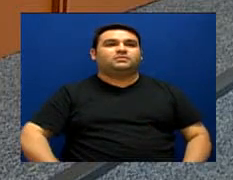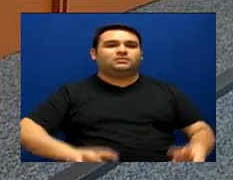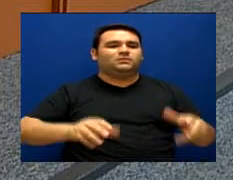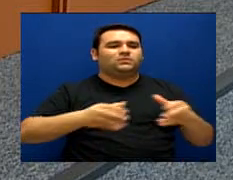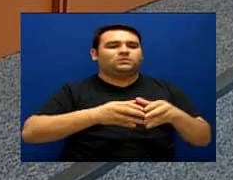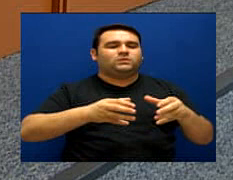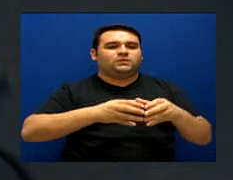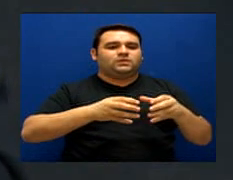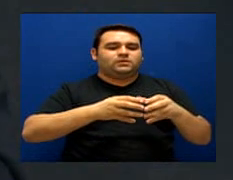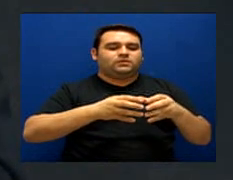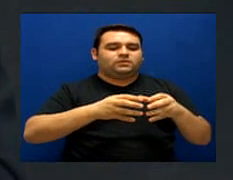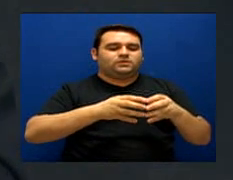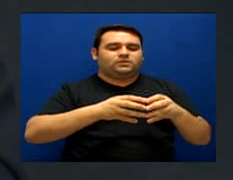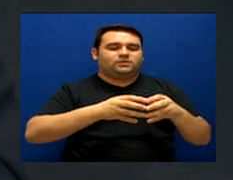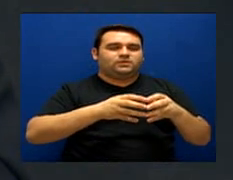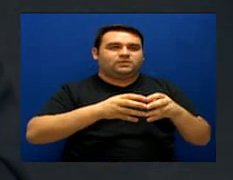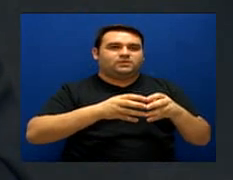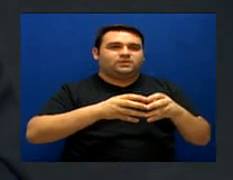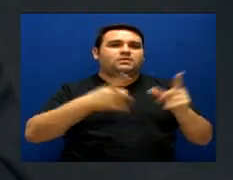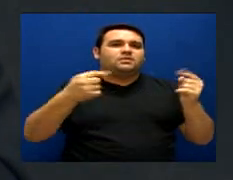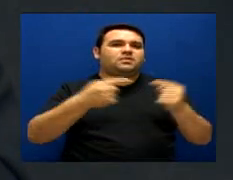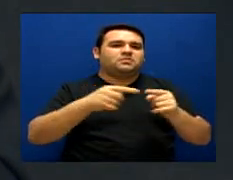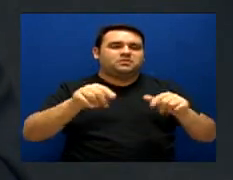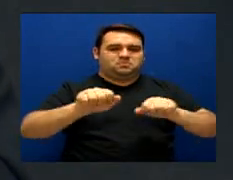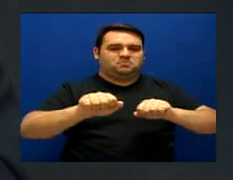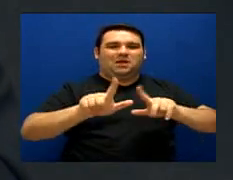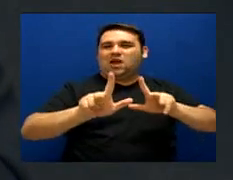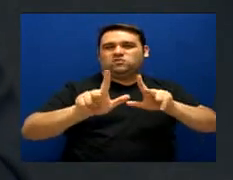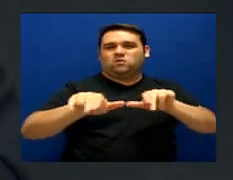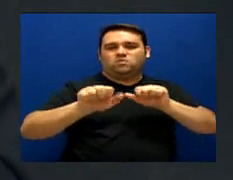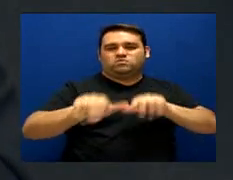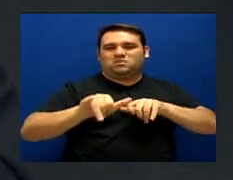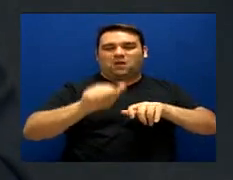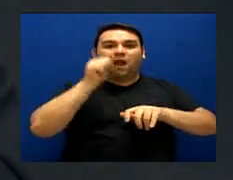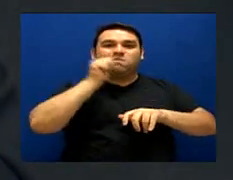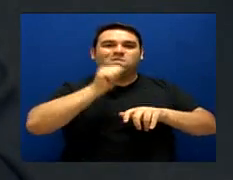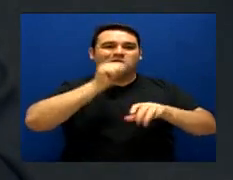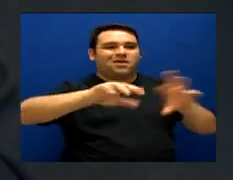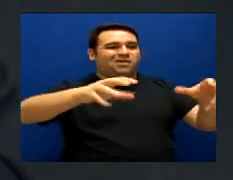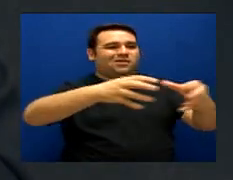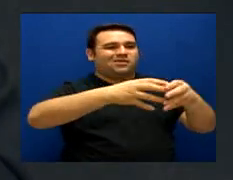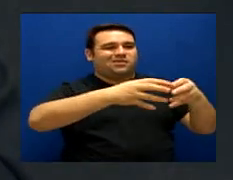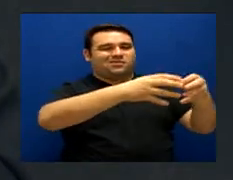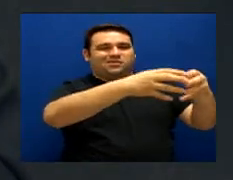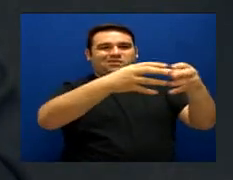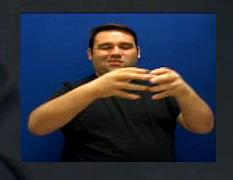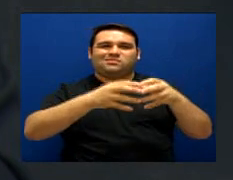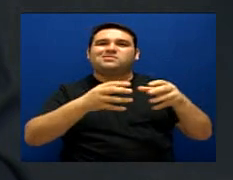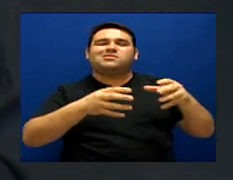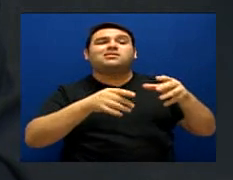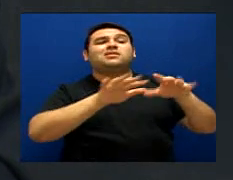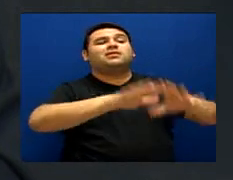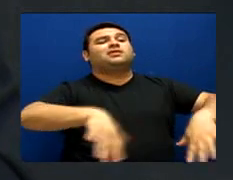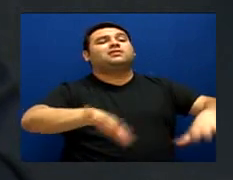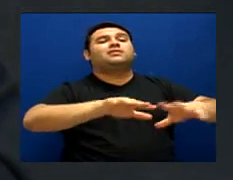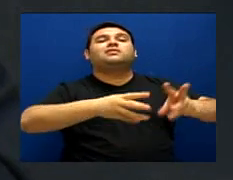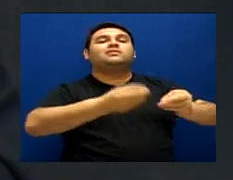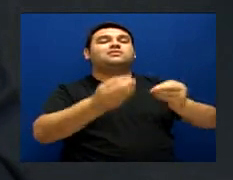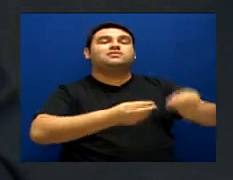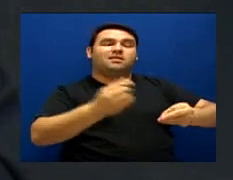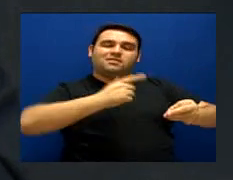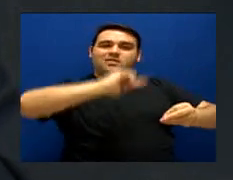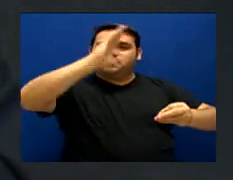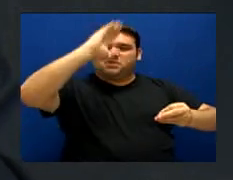ser. Esses soldados, no sentido feminino, figurado feminino também, que estão à frente